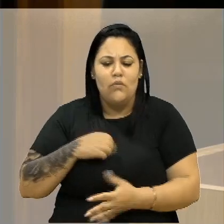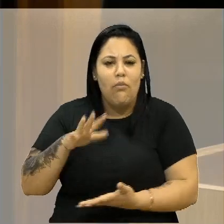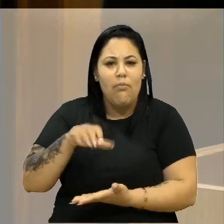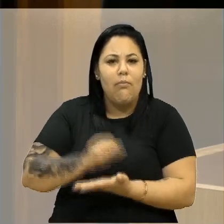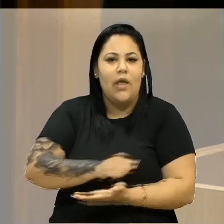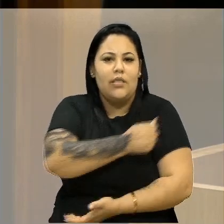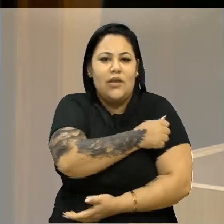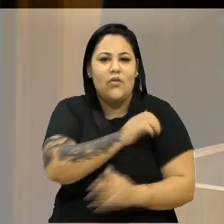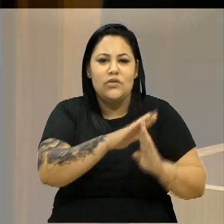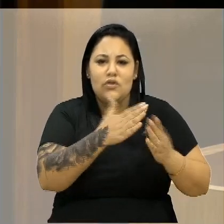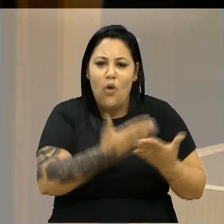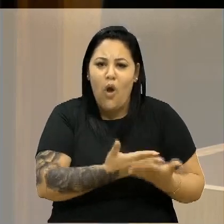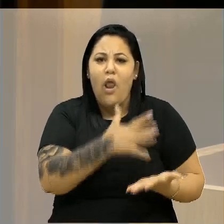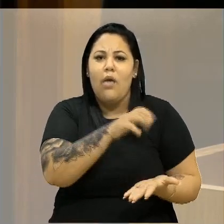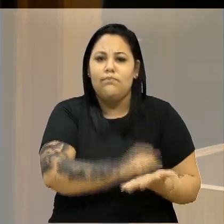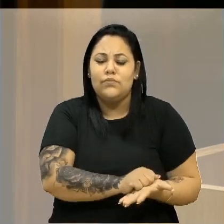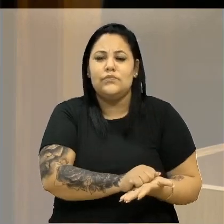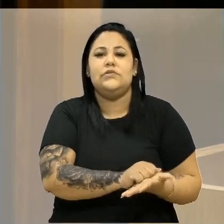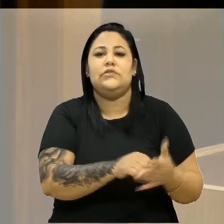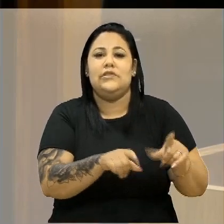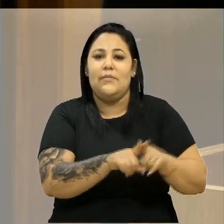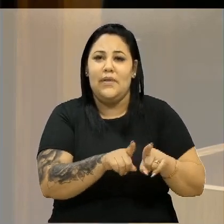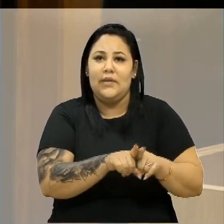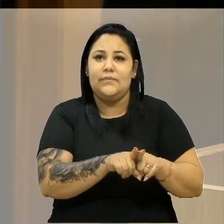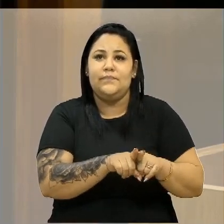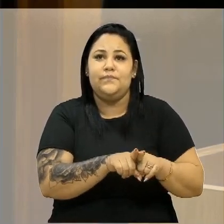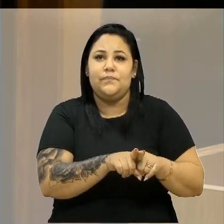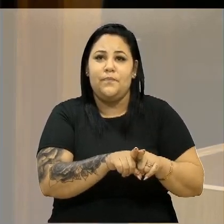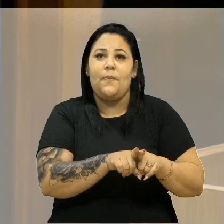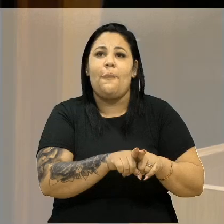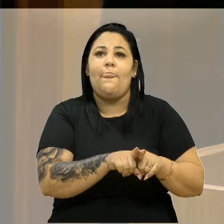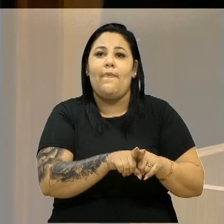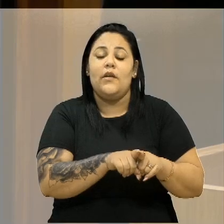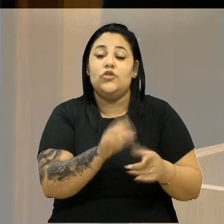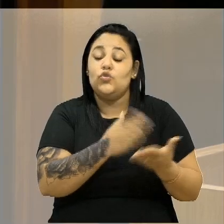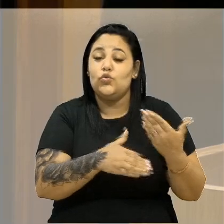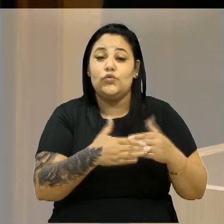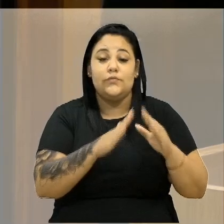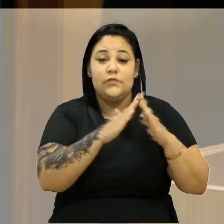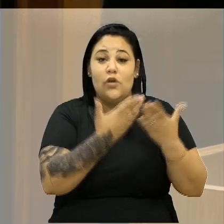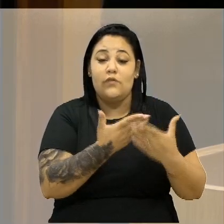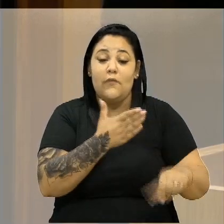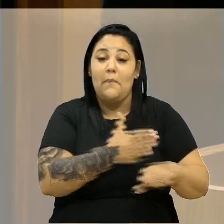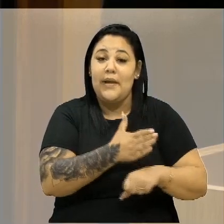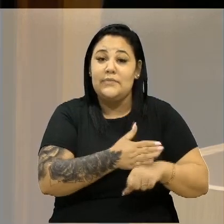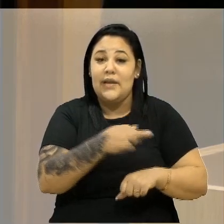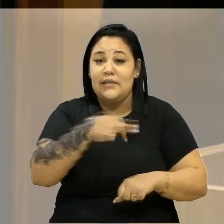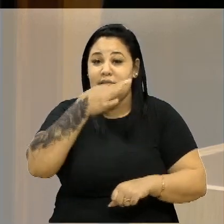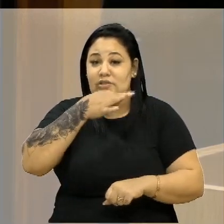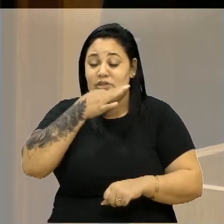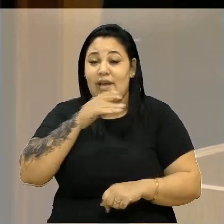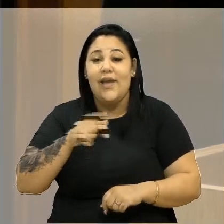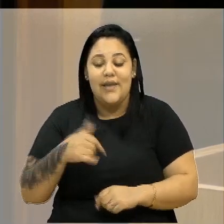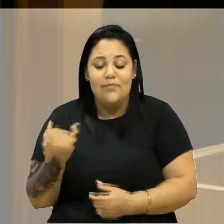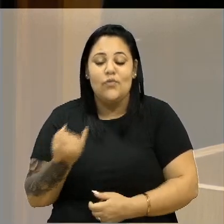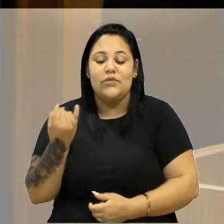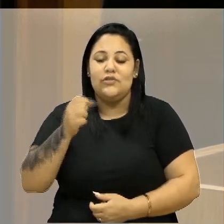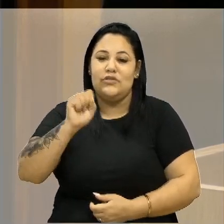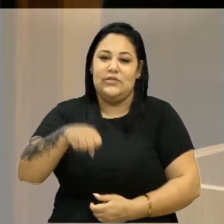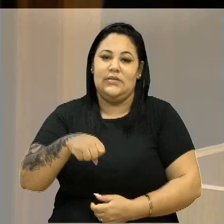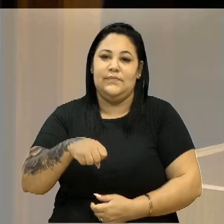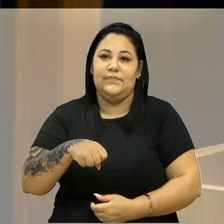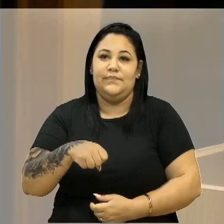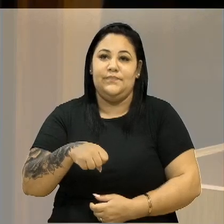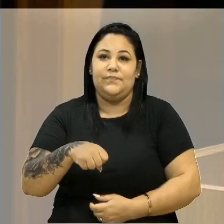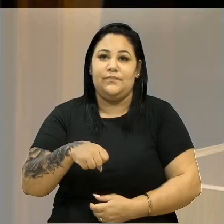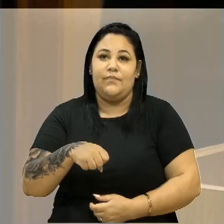de escolas credenciadas, número de alunos matriculados em escolas credenciadas de Caxias do Sul. Isso é muito importante para se